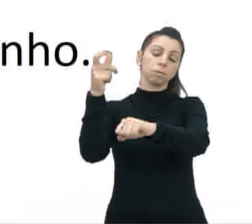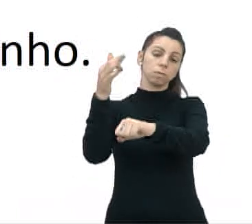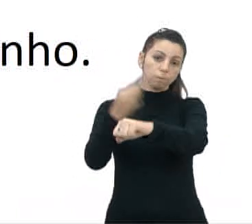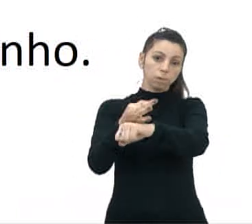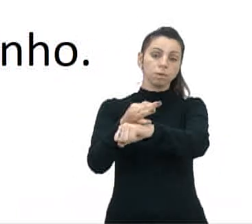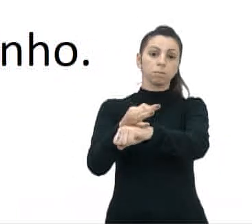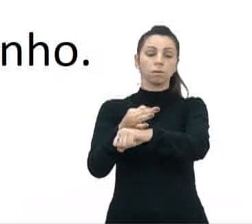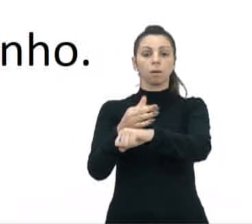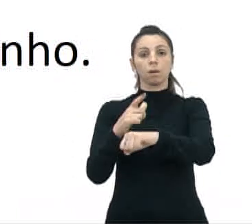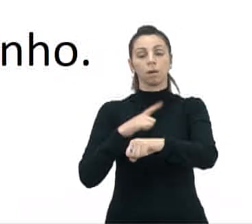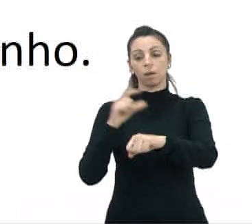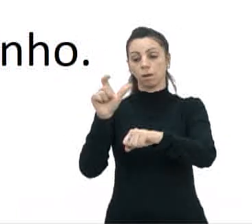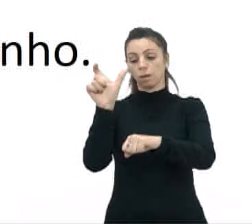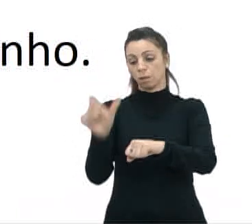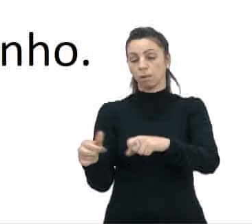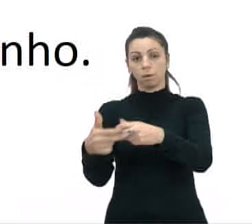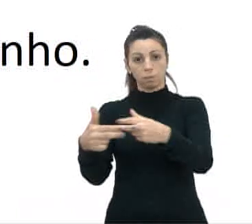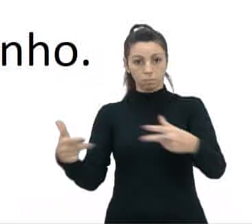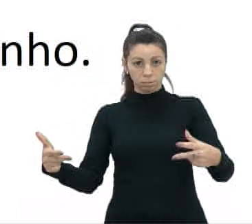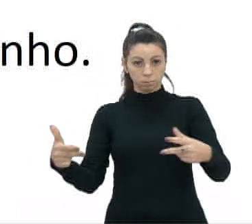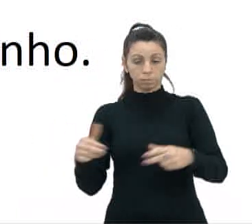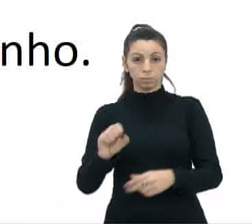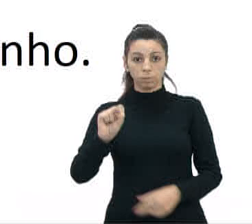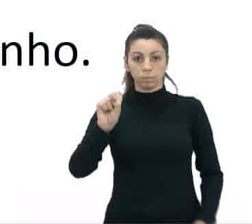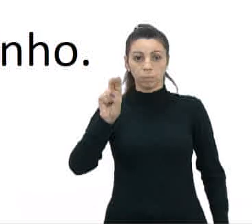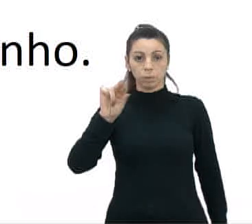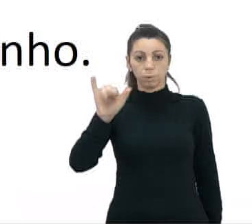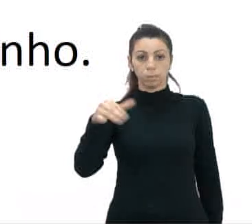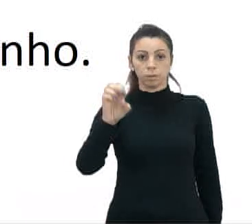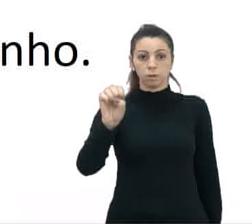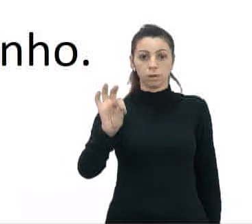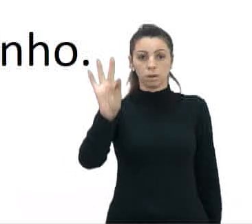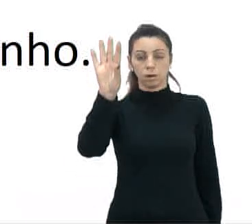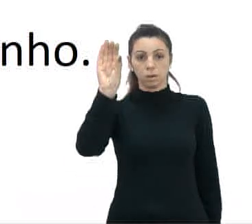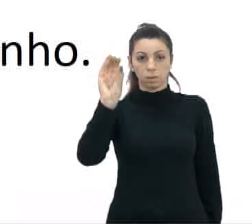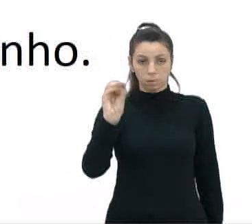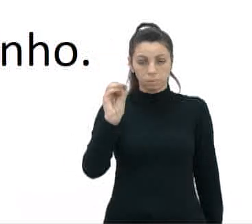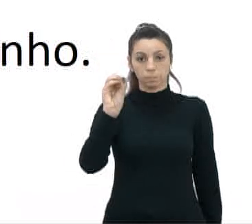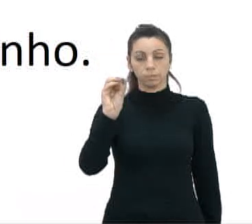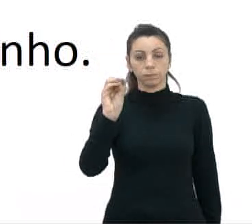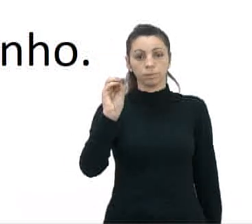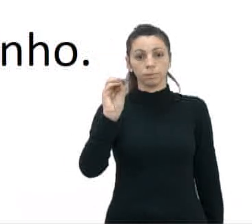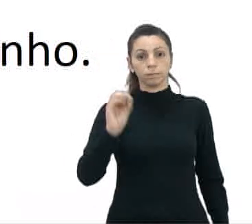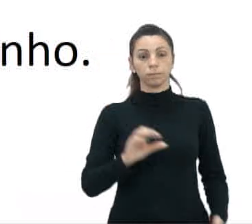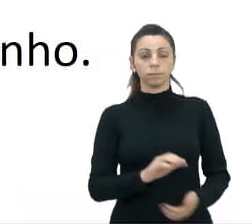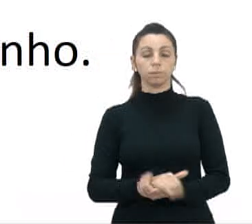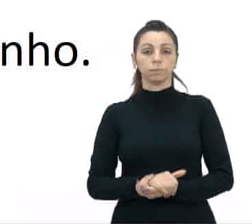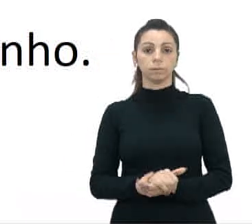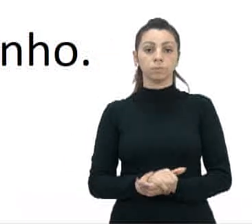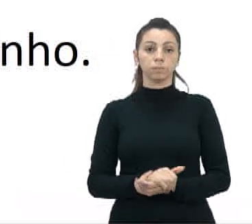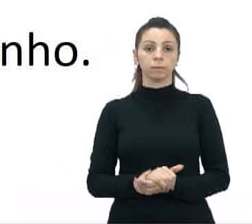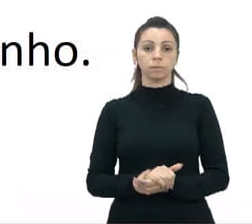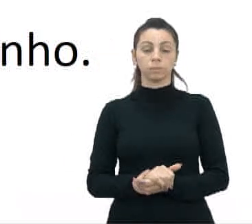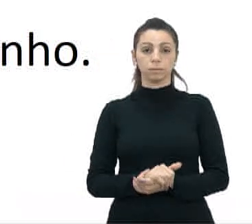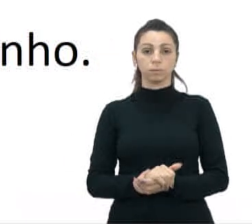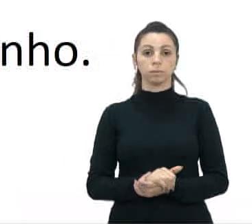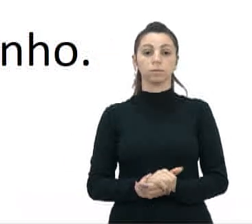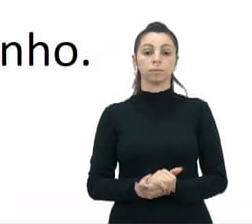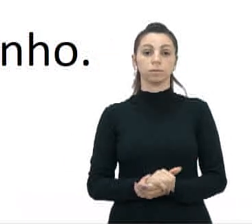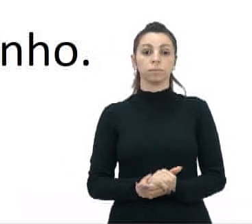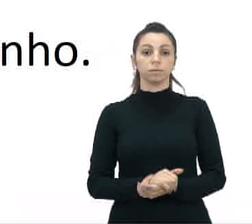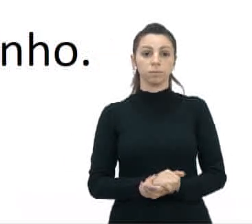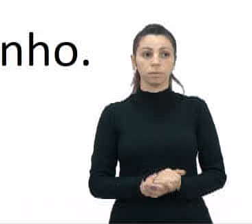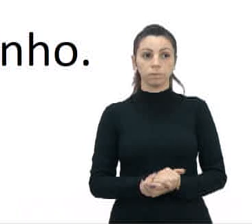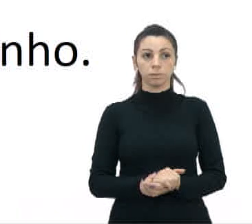quando tem verbo de ligação, o que vem, né, logo após é o chamado predicativo do sujeito, ou seja, é um resquício ainda do